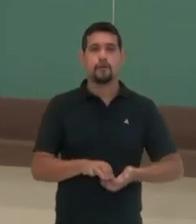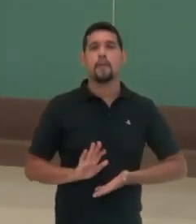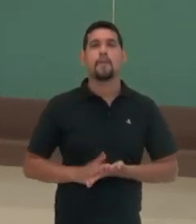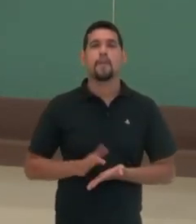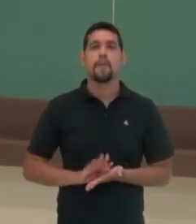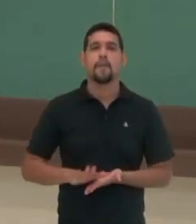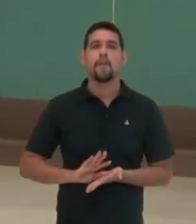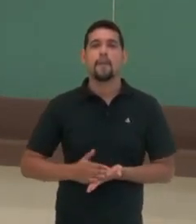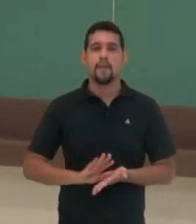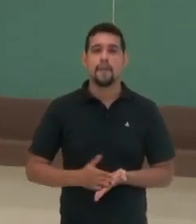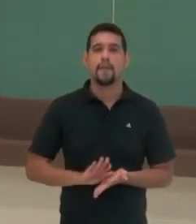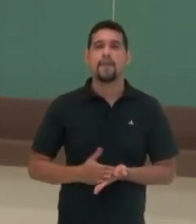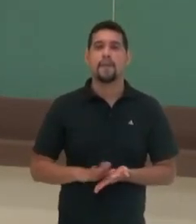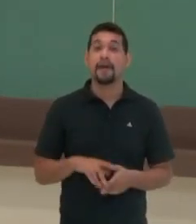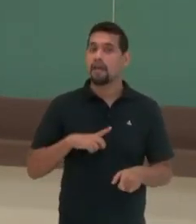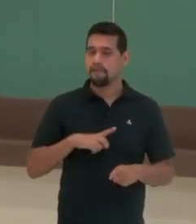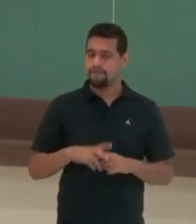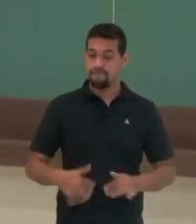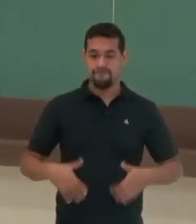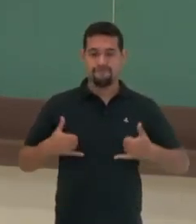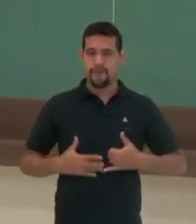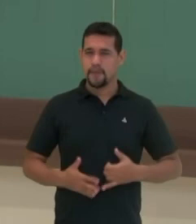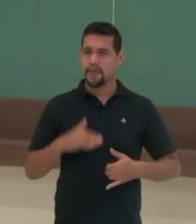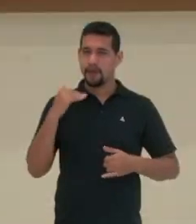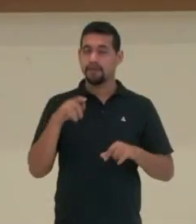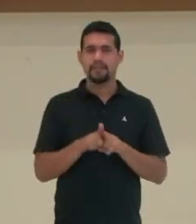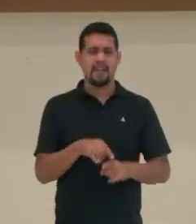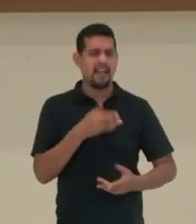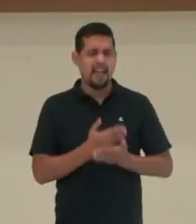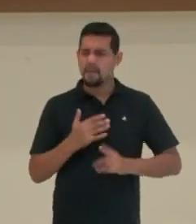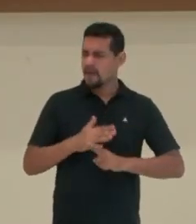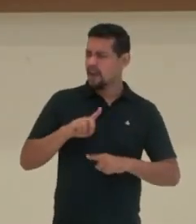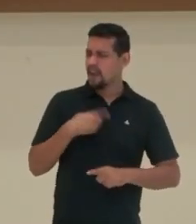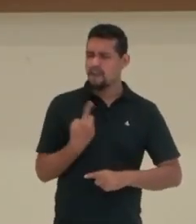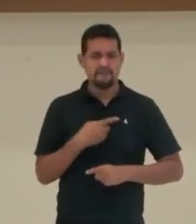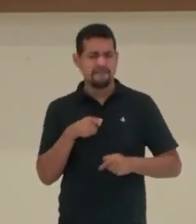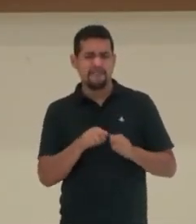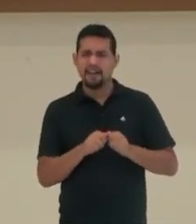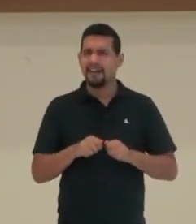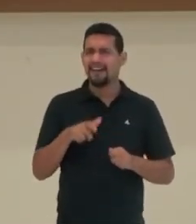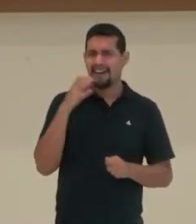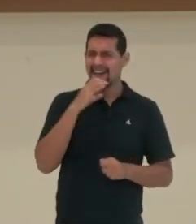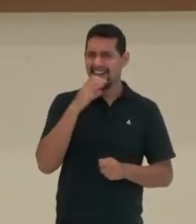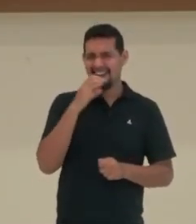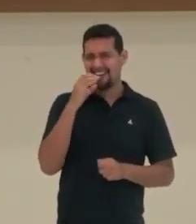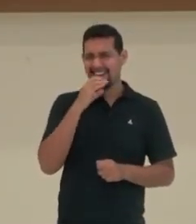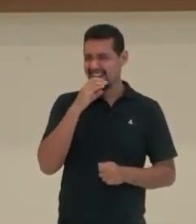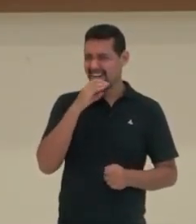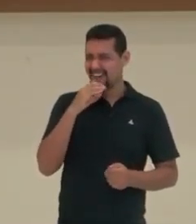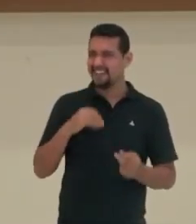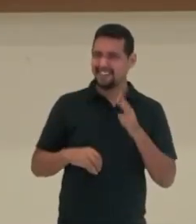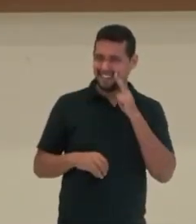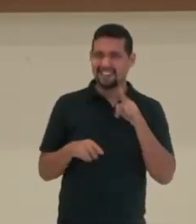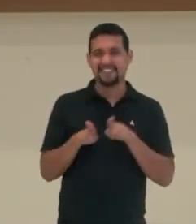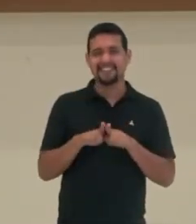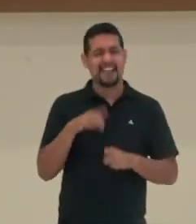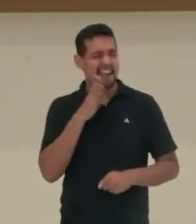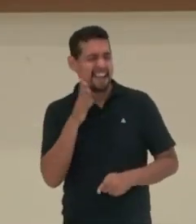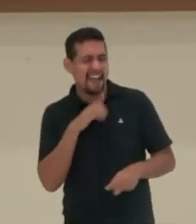e ela já propõe uma agitação maior, né? Então aqui na aula Paraná nós vamos mandar uma rima porque nós estamos ligados que a rima é